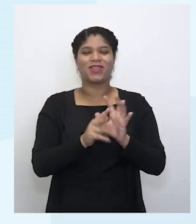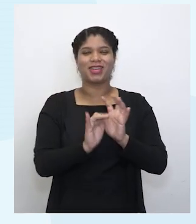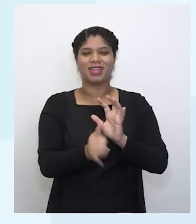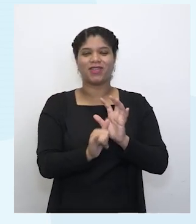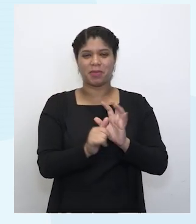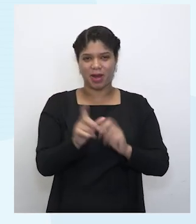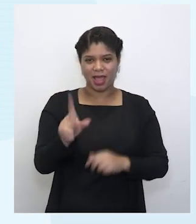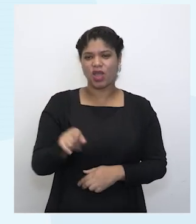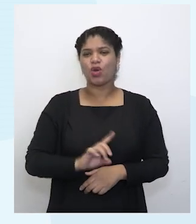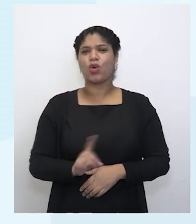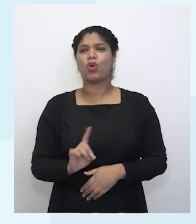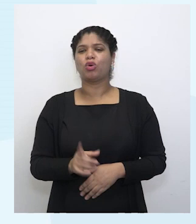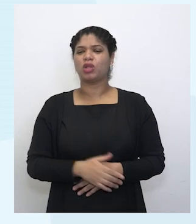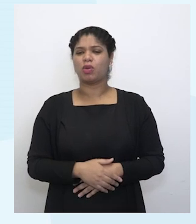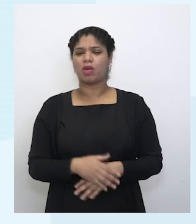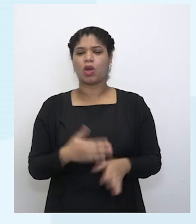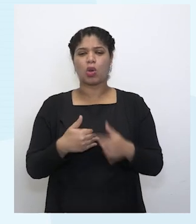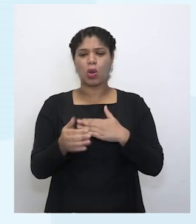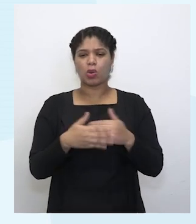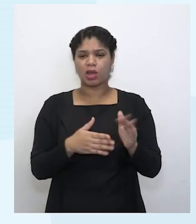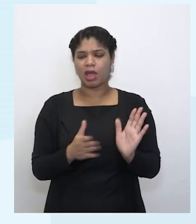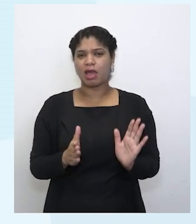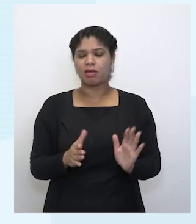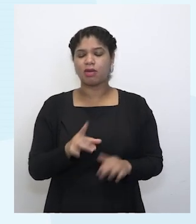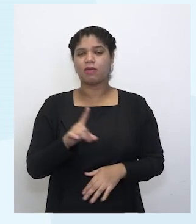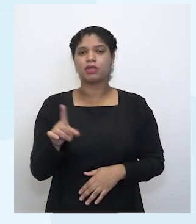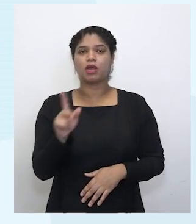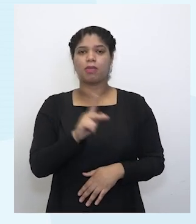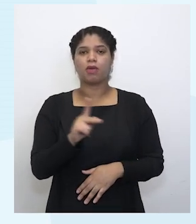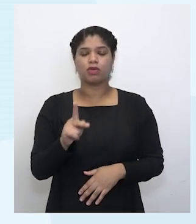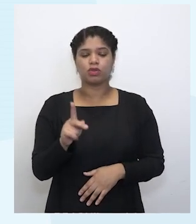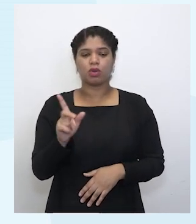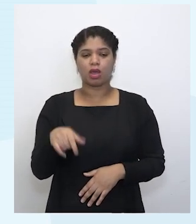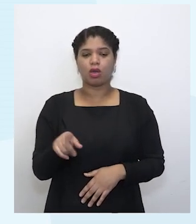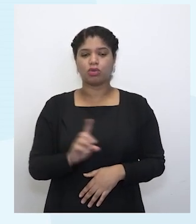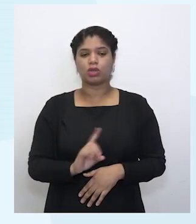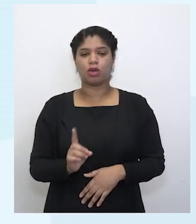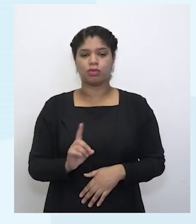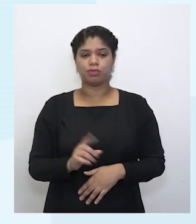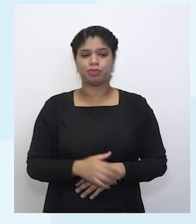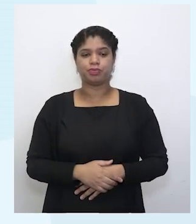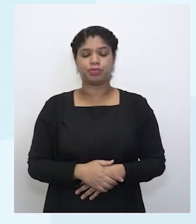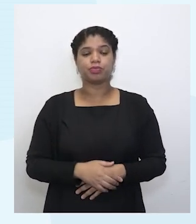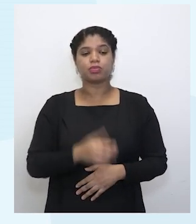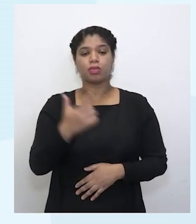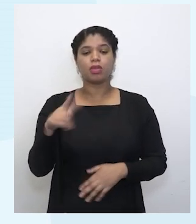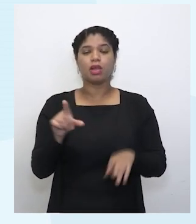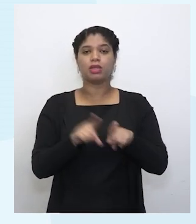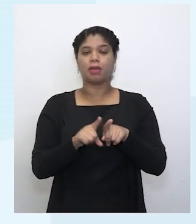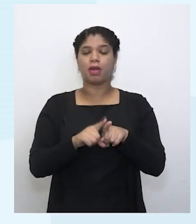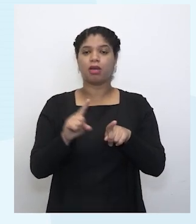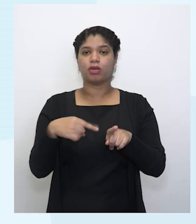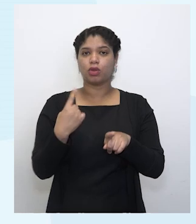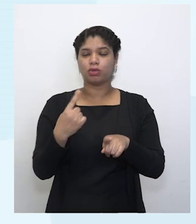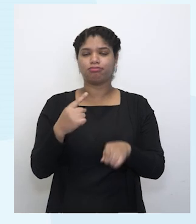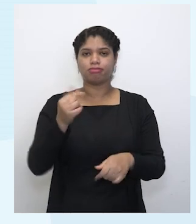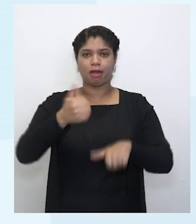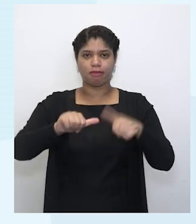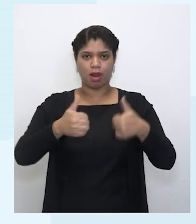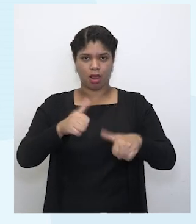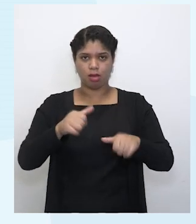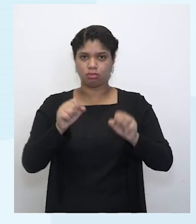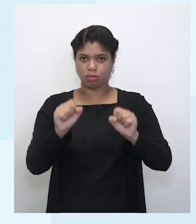qualquer conto que você, professor, esteja trabalhando. Outro ponto que a gente pode levar em consideração